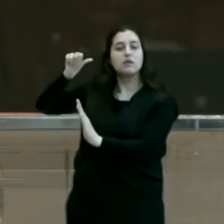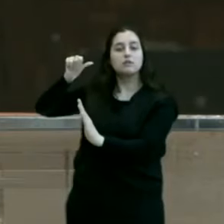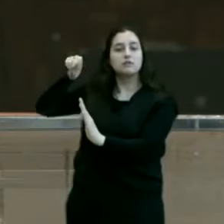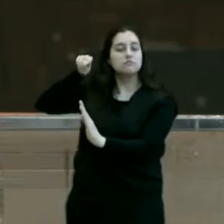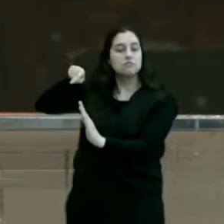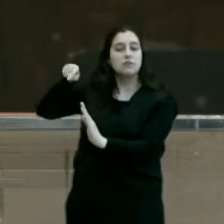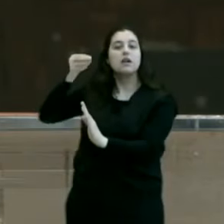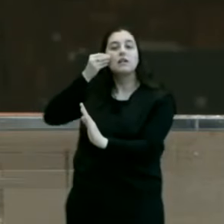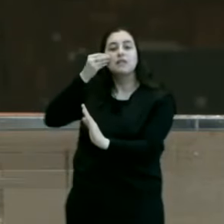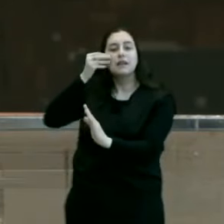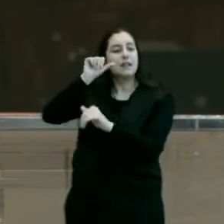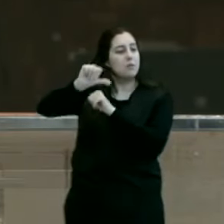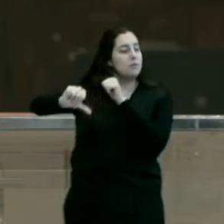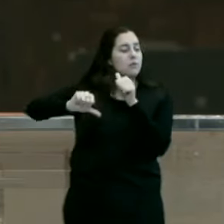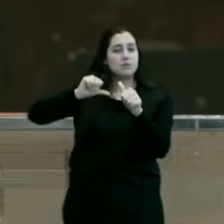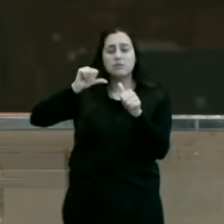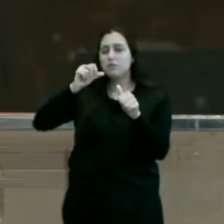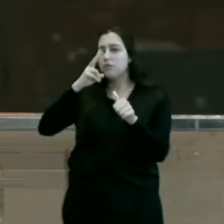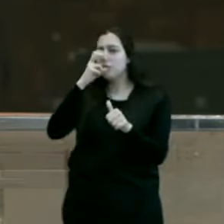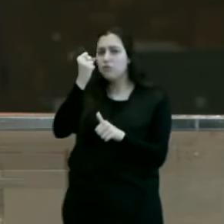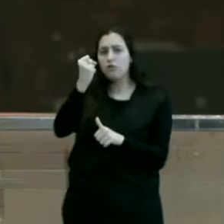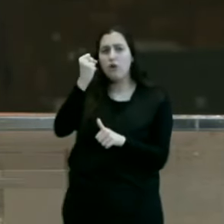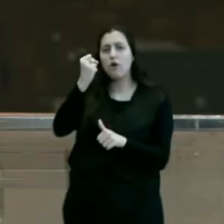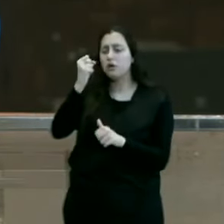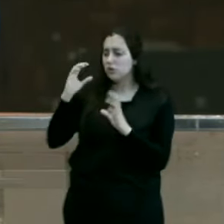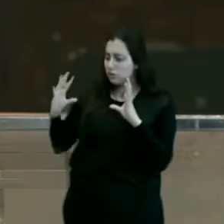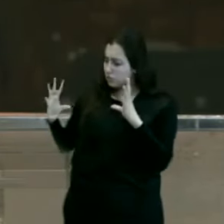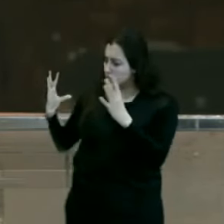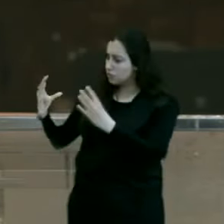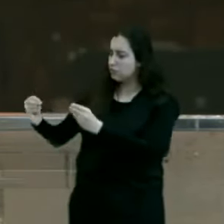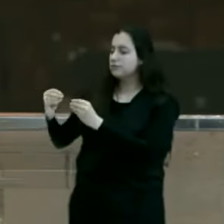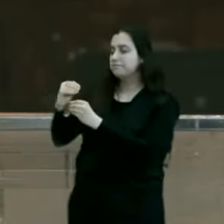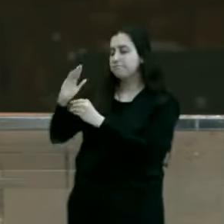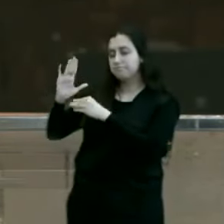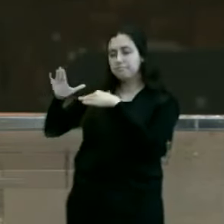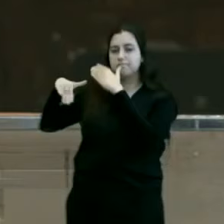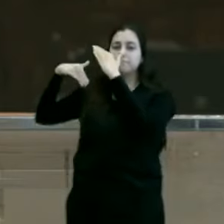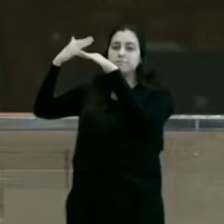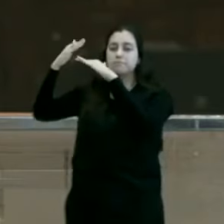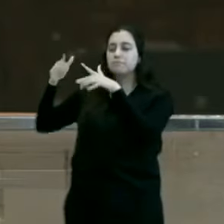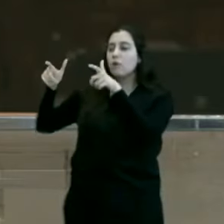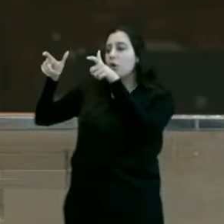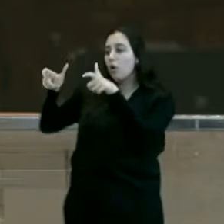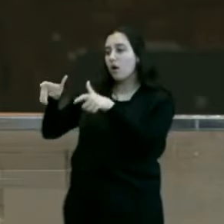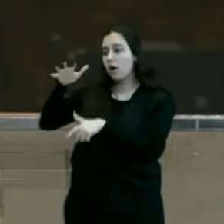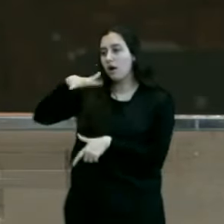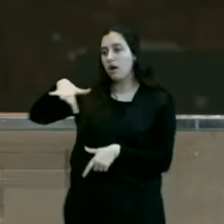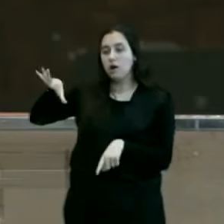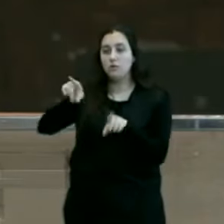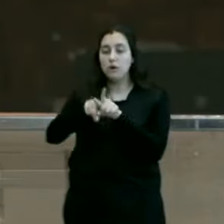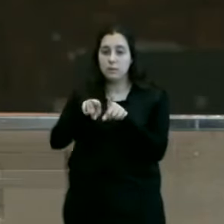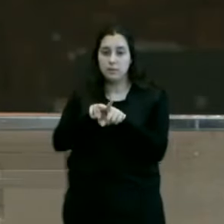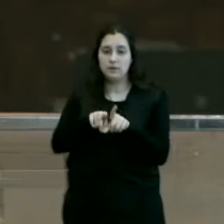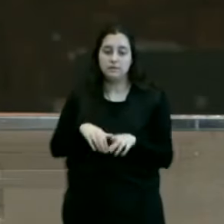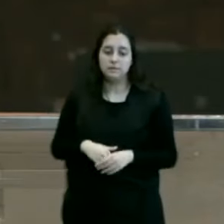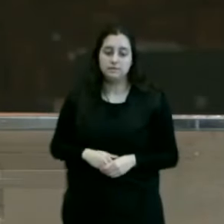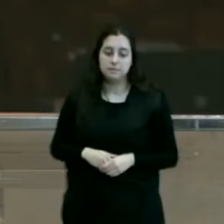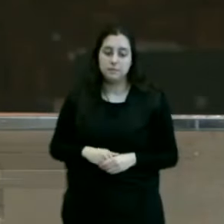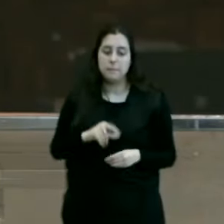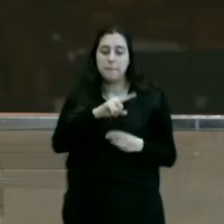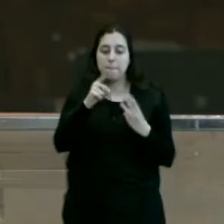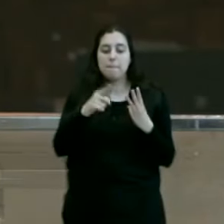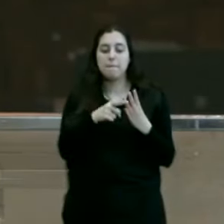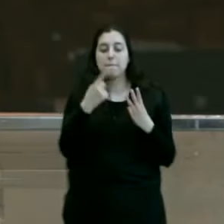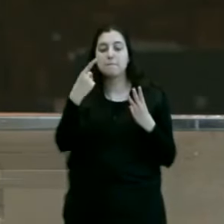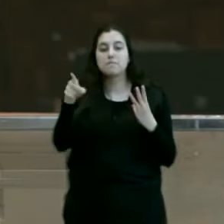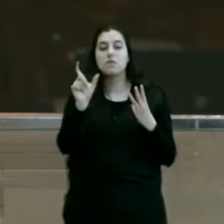transformar radicalmente. Revolucionar um ambiente. E a última palavra,